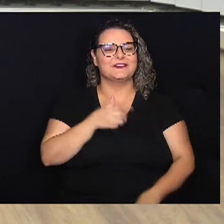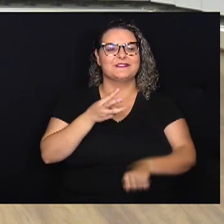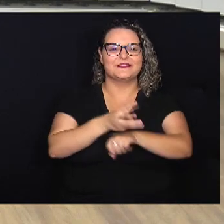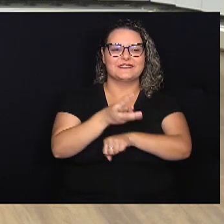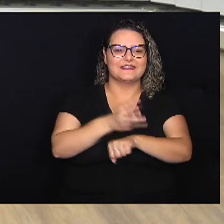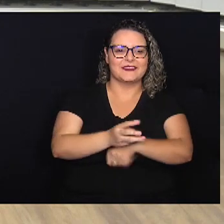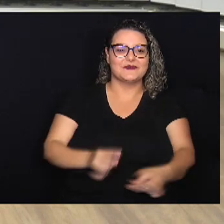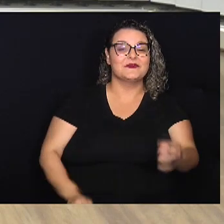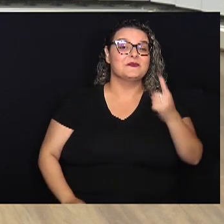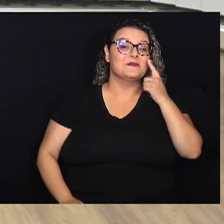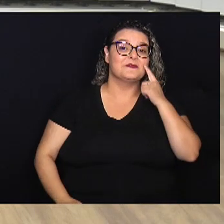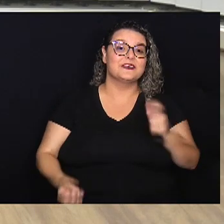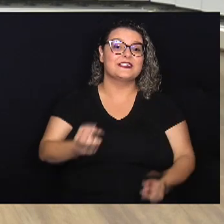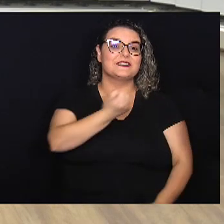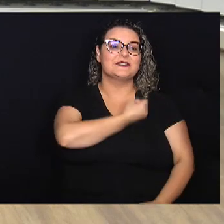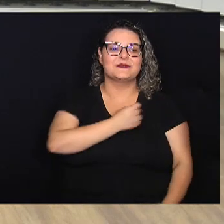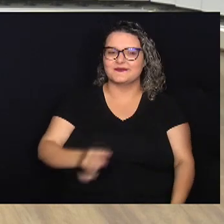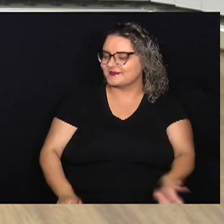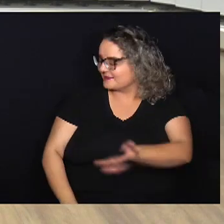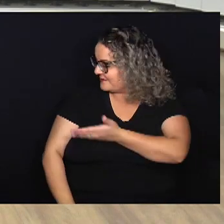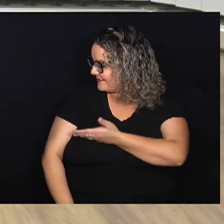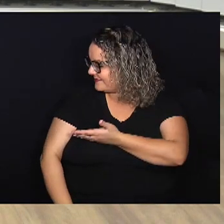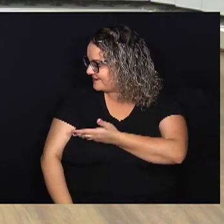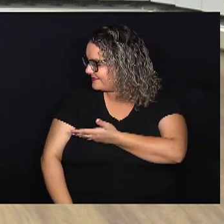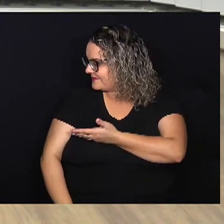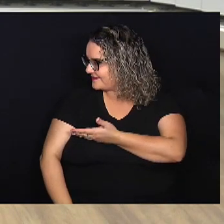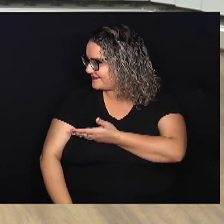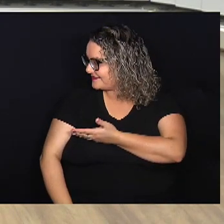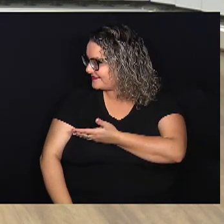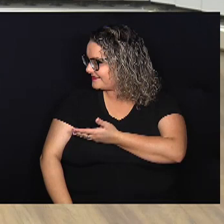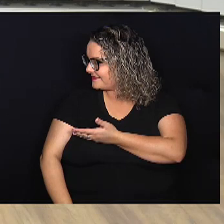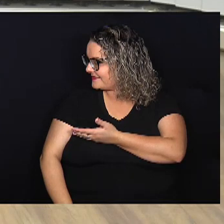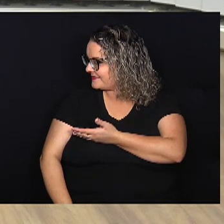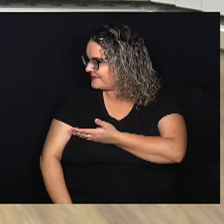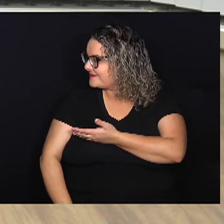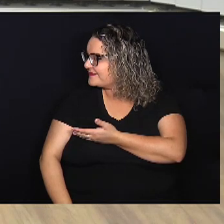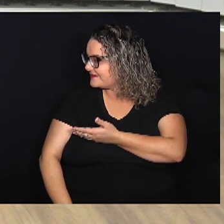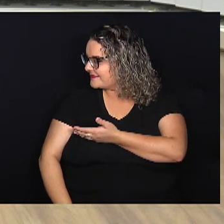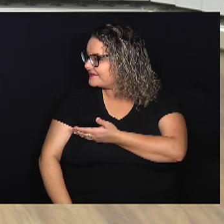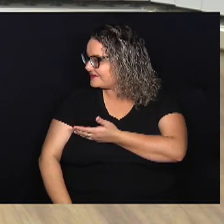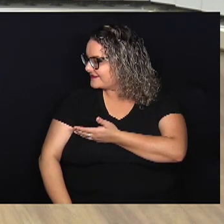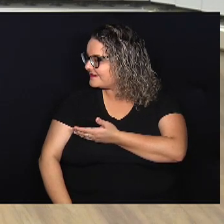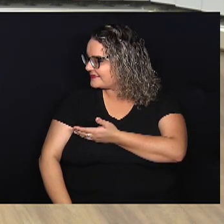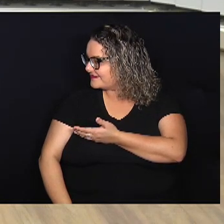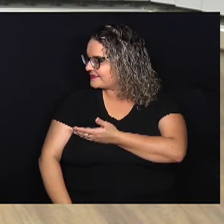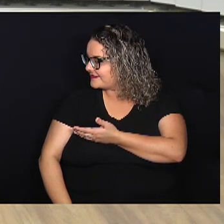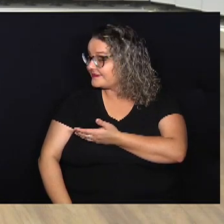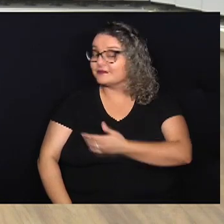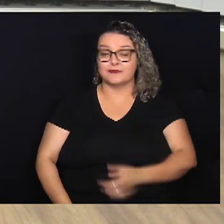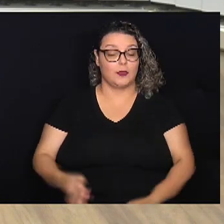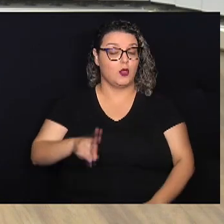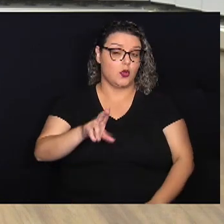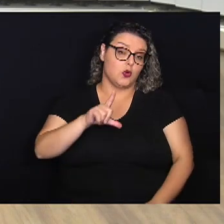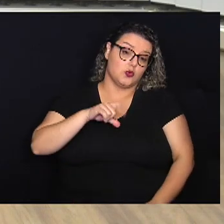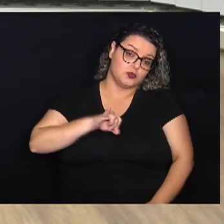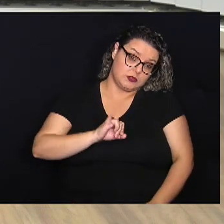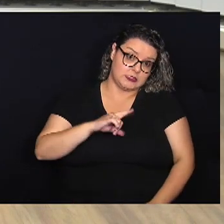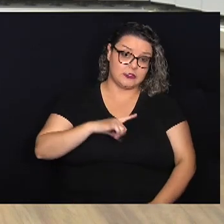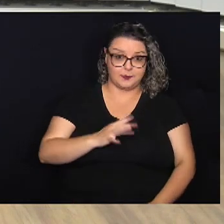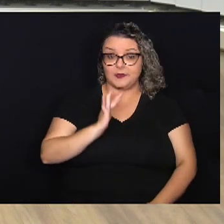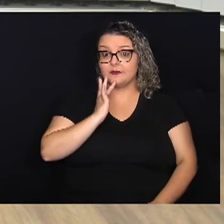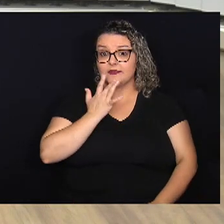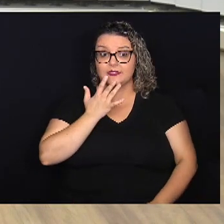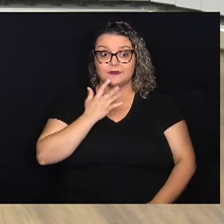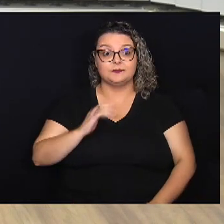da TV Câmara Campinas, anote aí, 19 97829 3776 ou, se preferir, aponte o